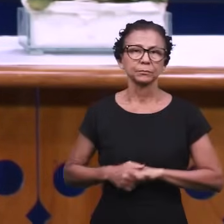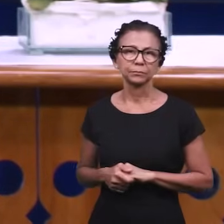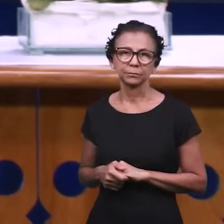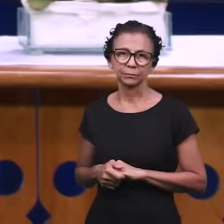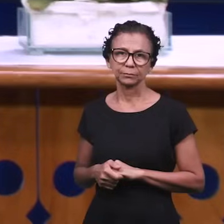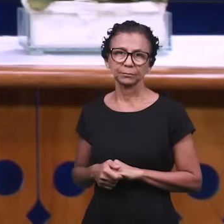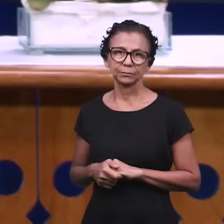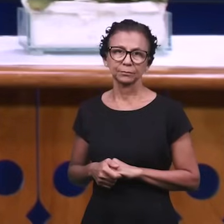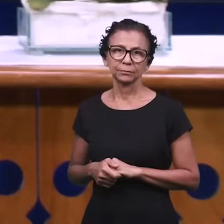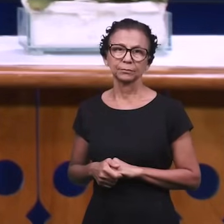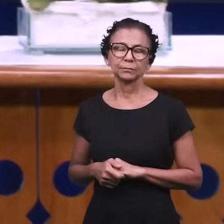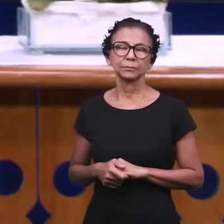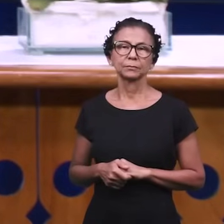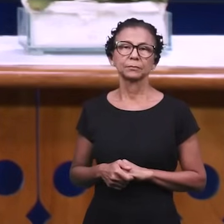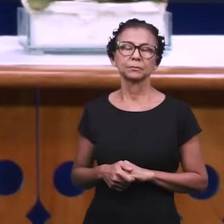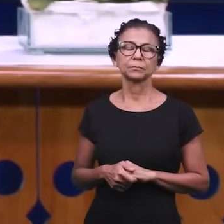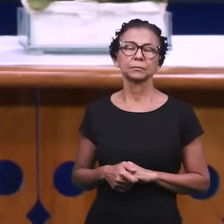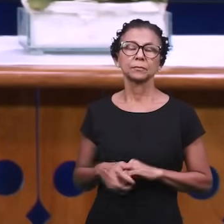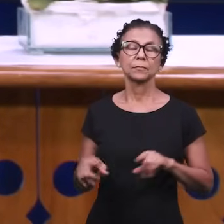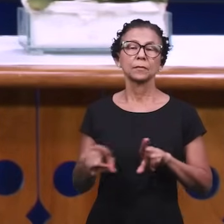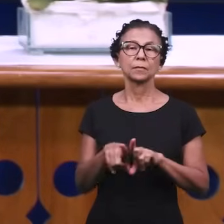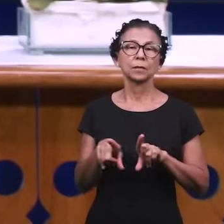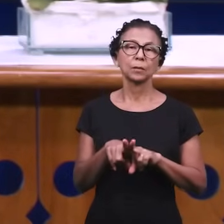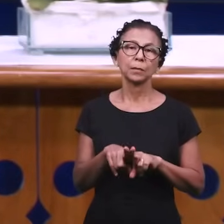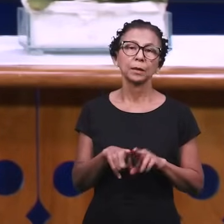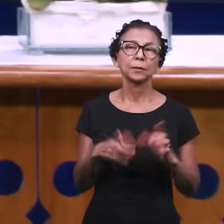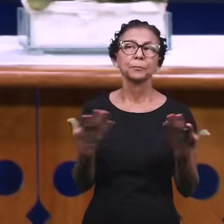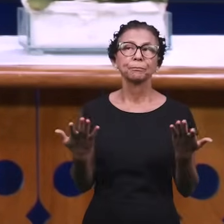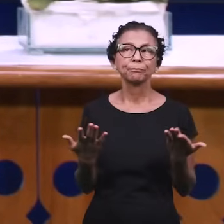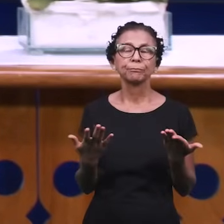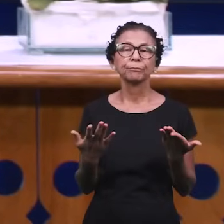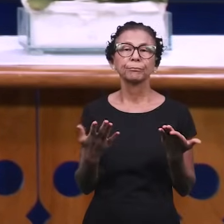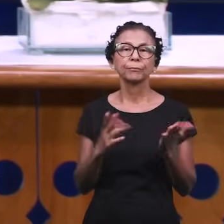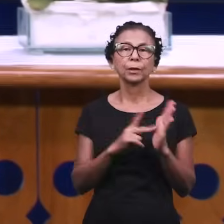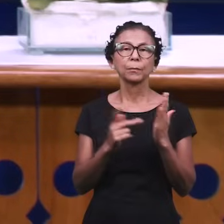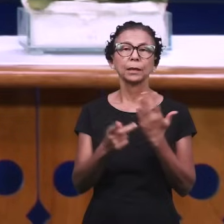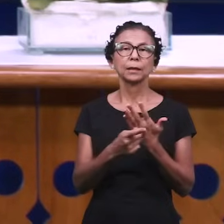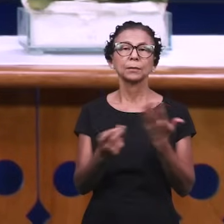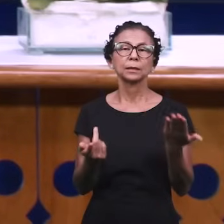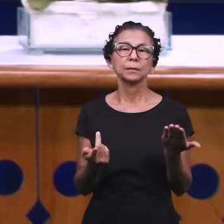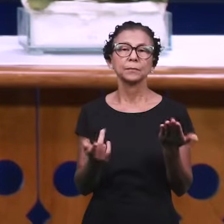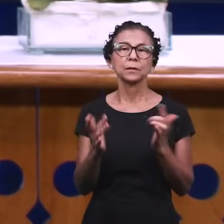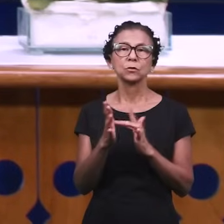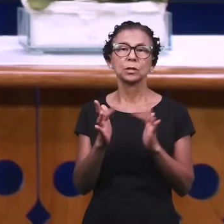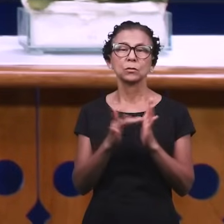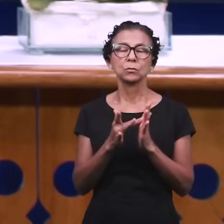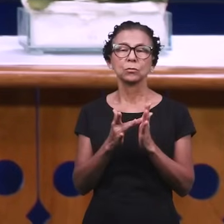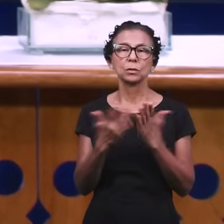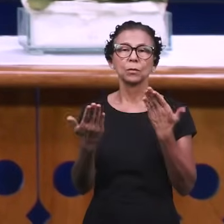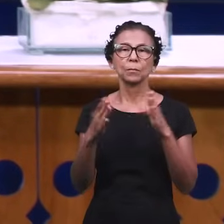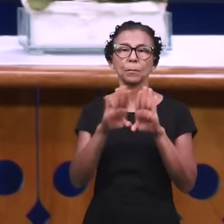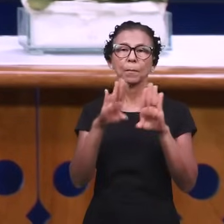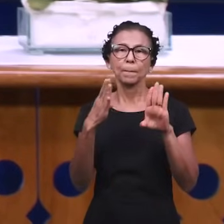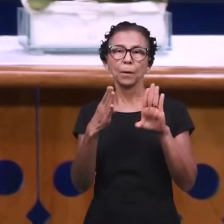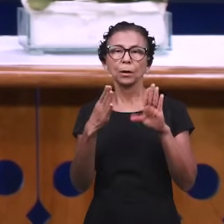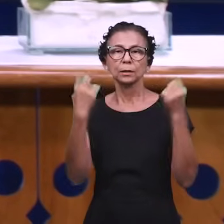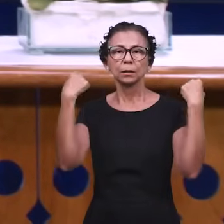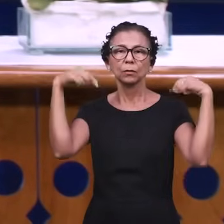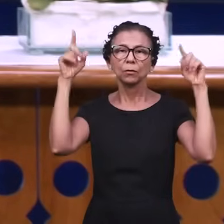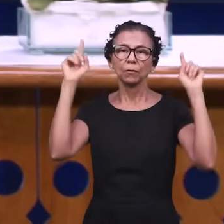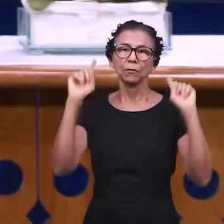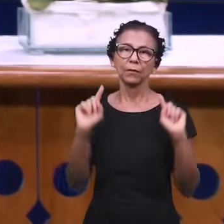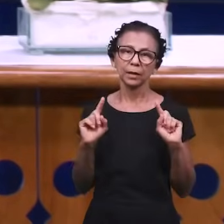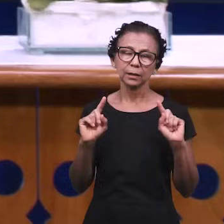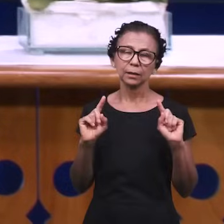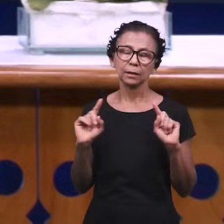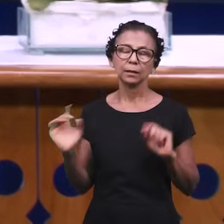porta das ovelhas. E interessante que também tem a parábola que